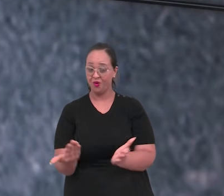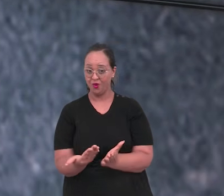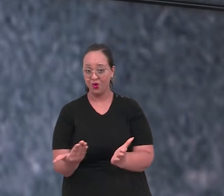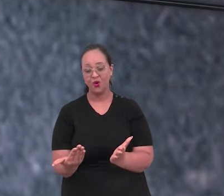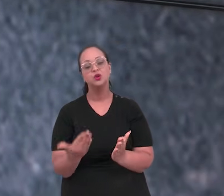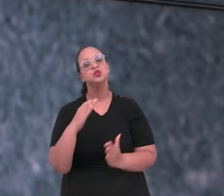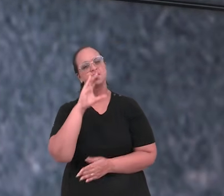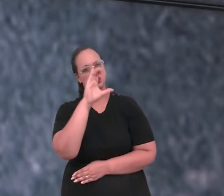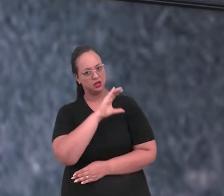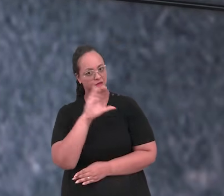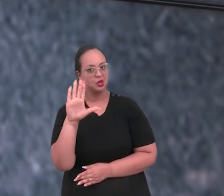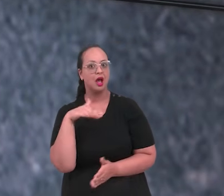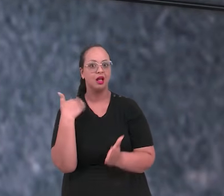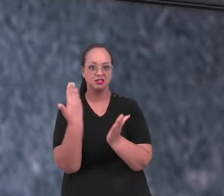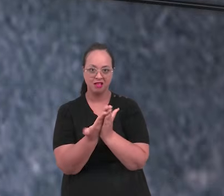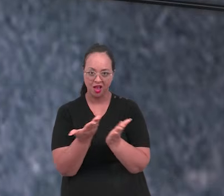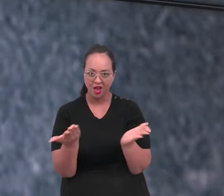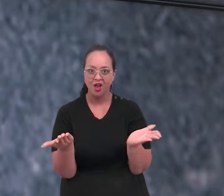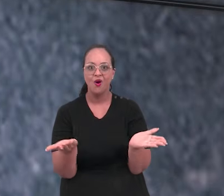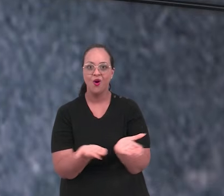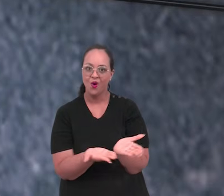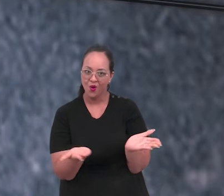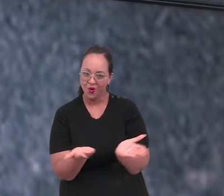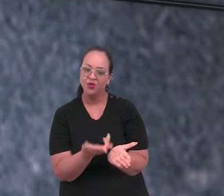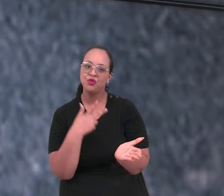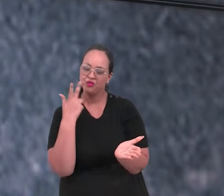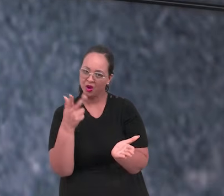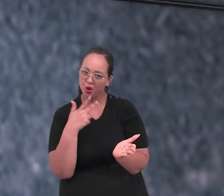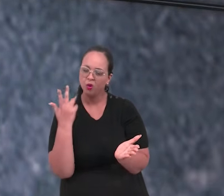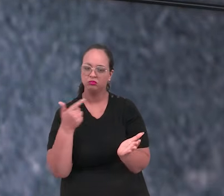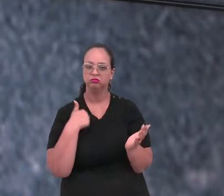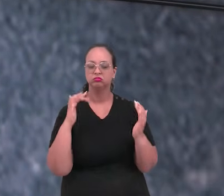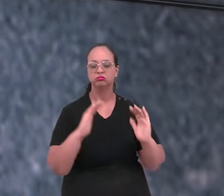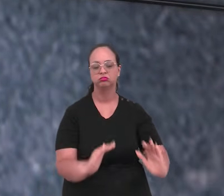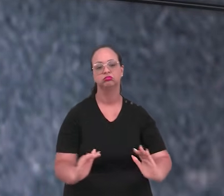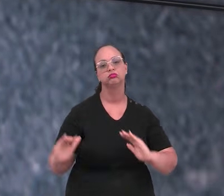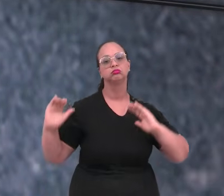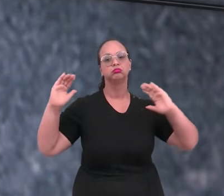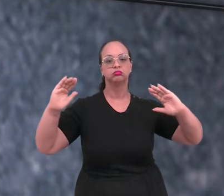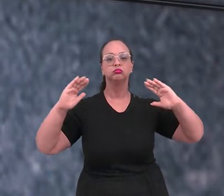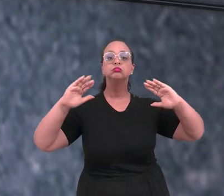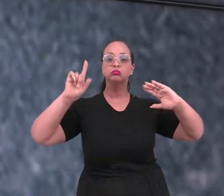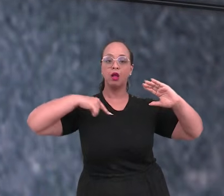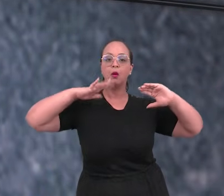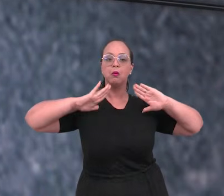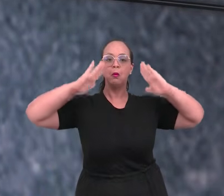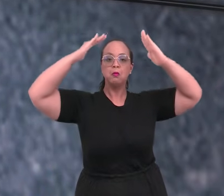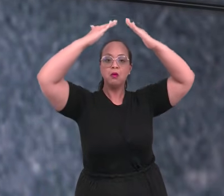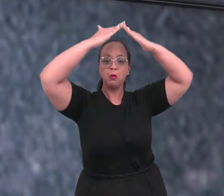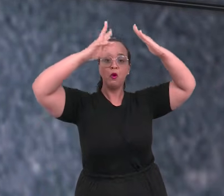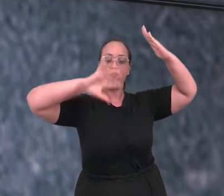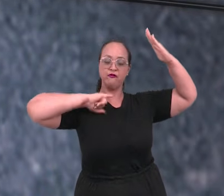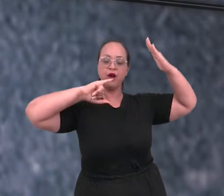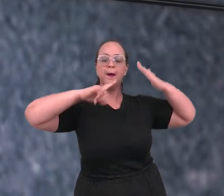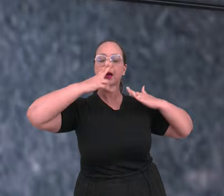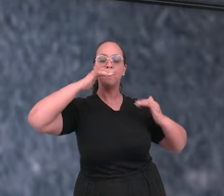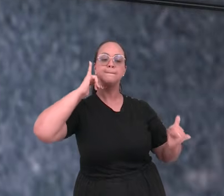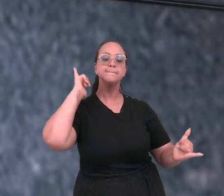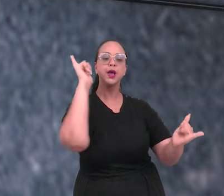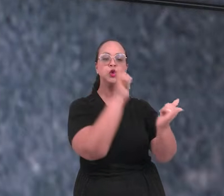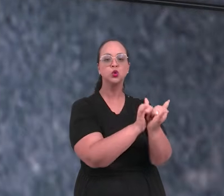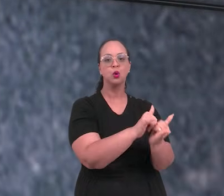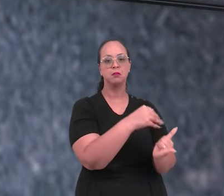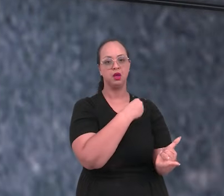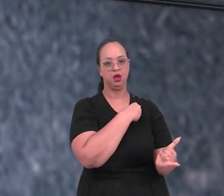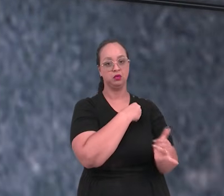igreja. O Papa ainda se considera com autoridade para indultar alguém dos seus pecados, mas a